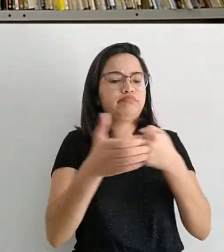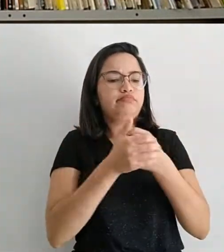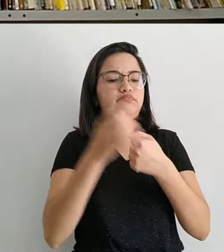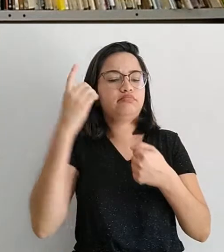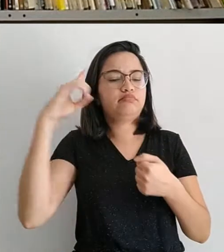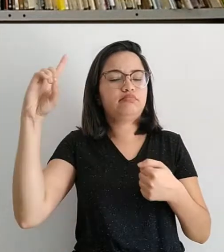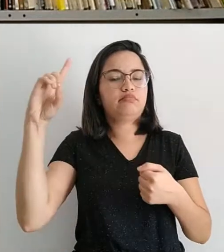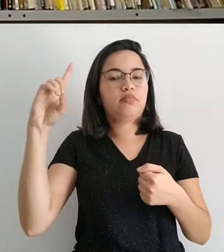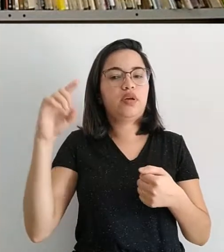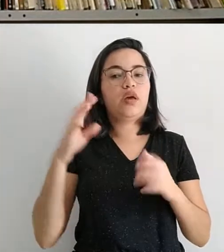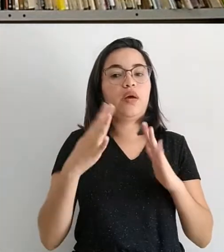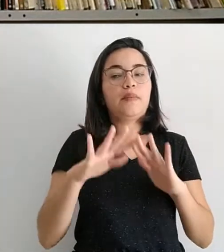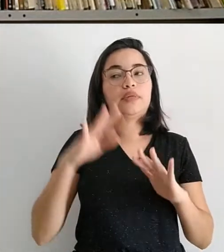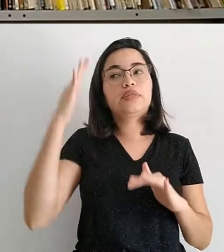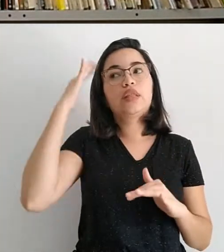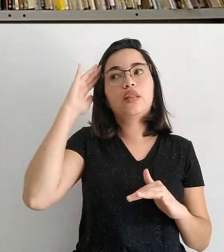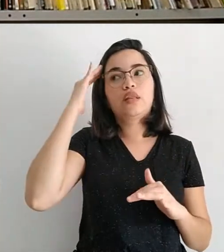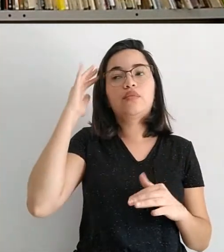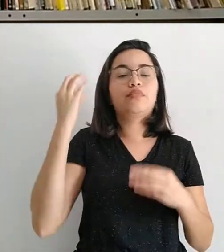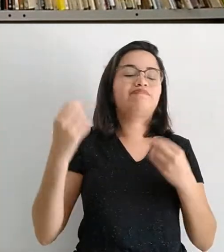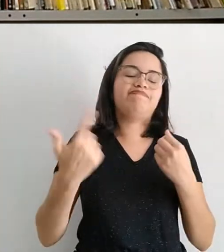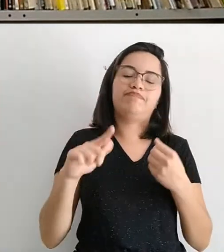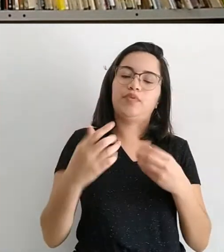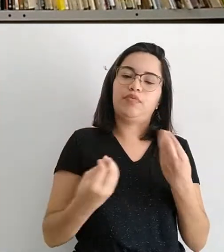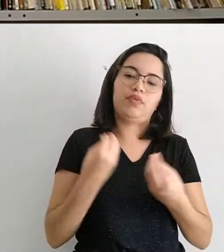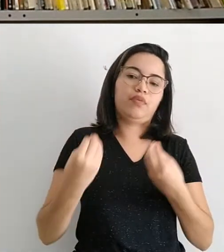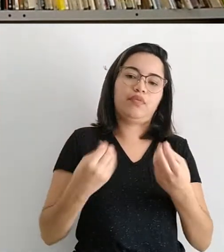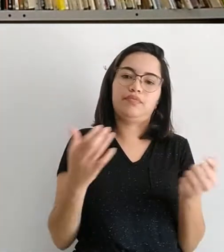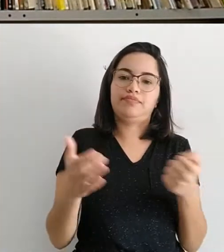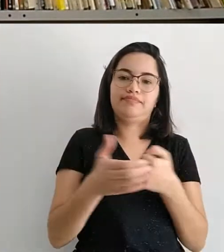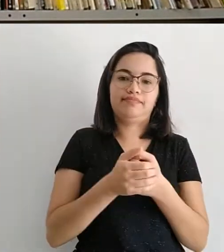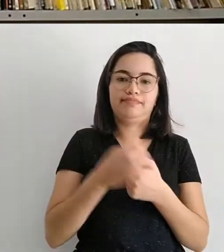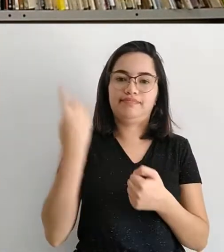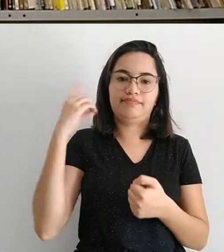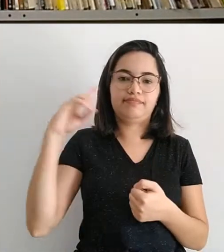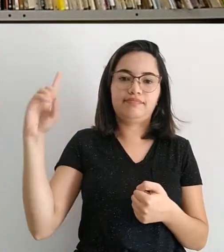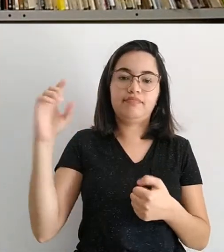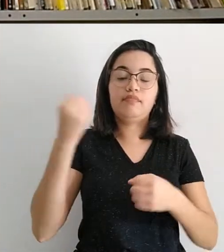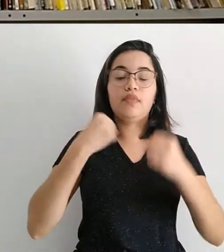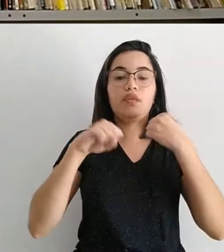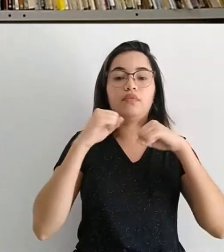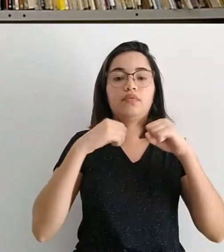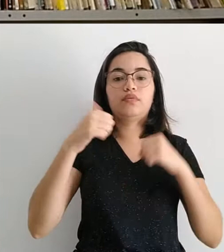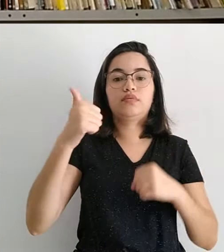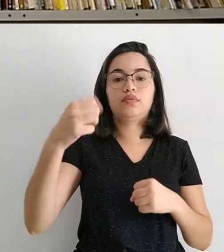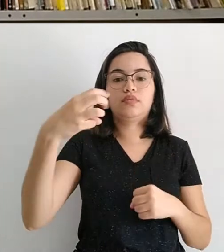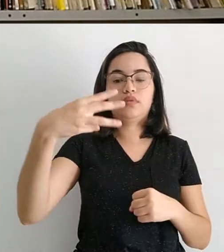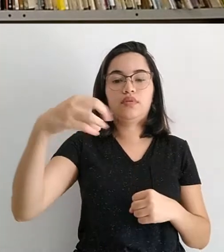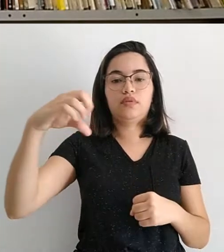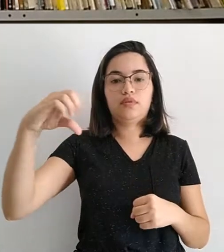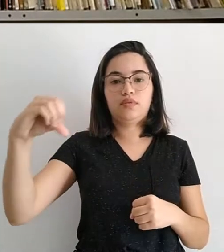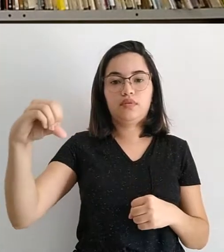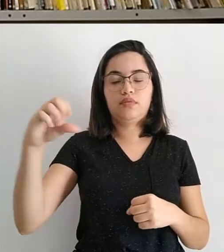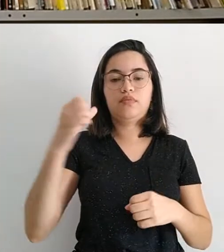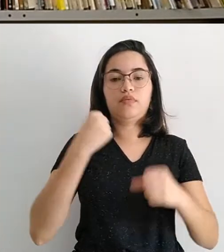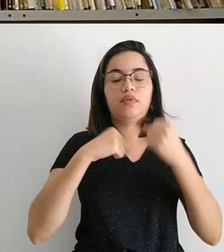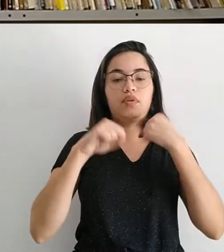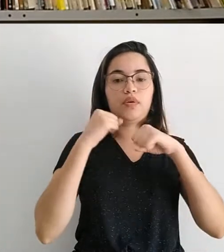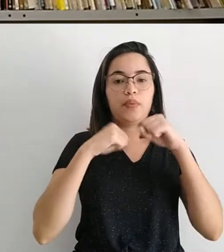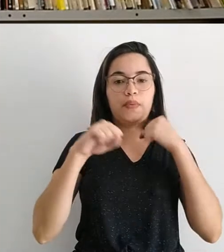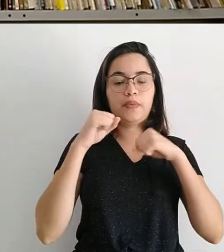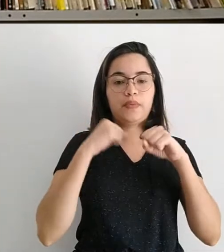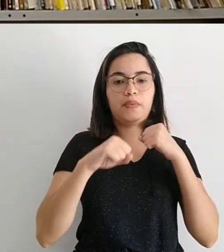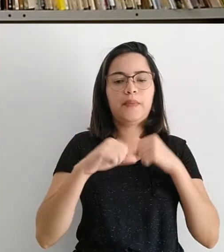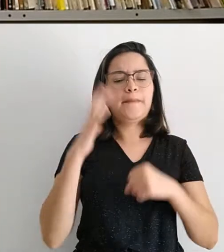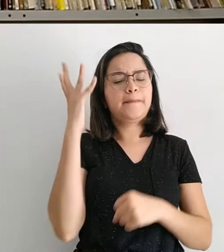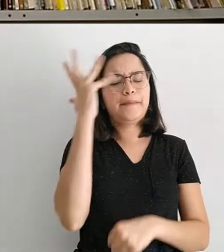Deus. E a conclusão dele foi que não há como se esconder de Deus. O Salmo 139 é um